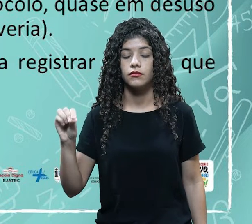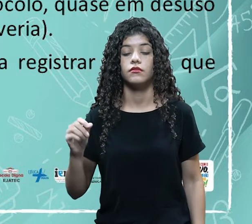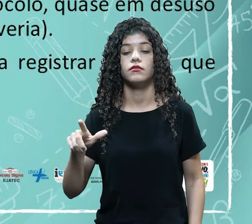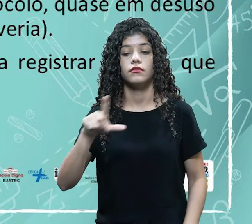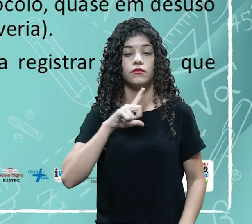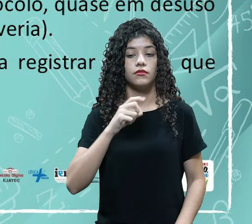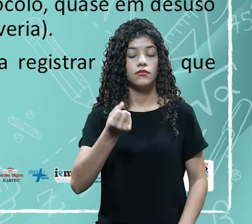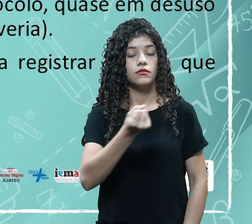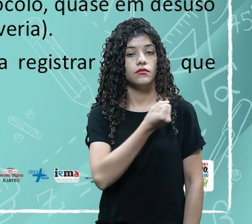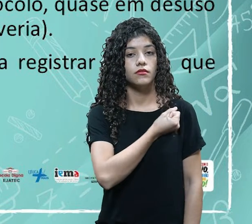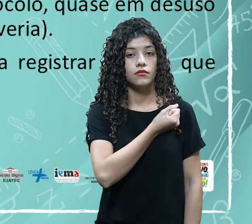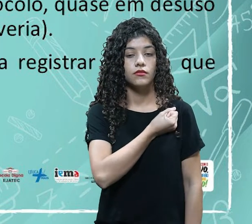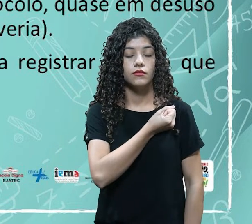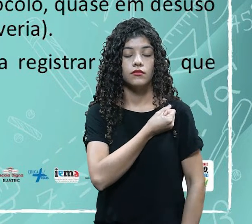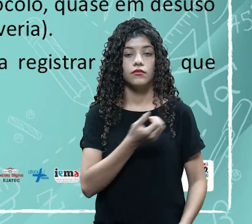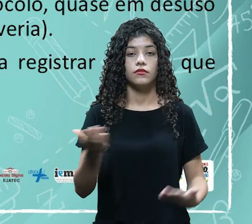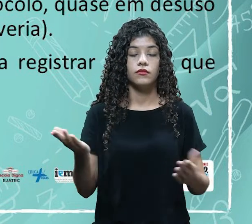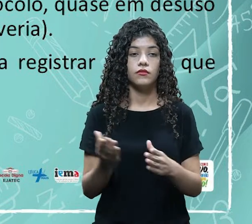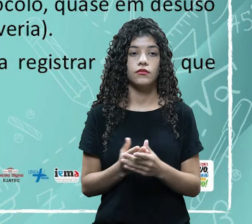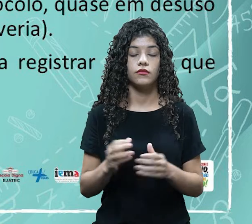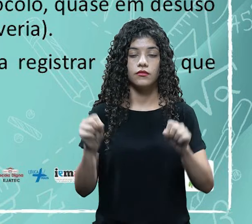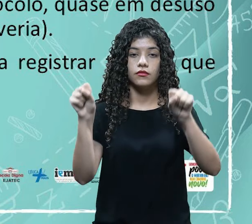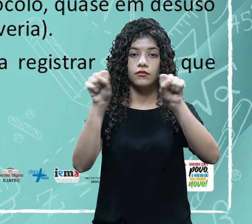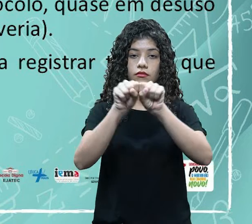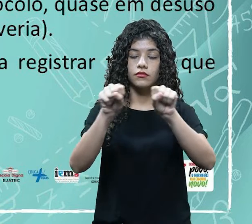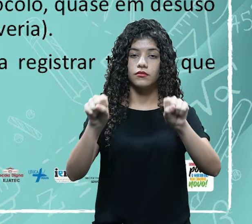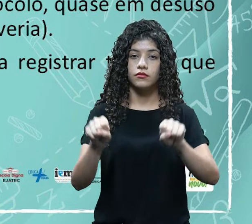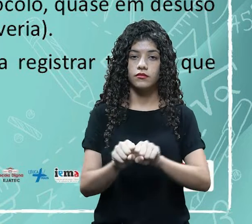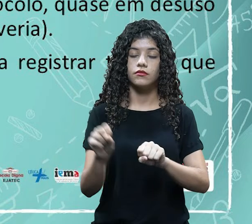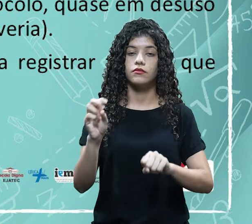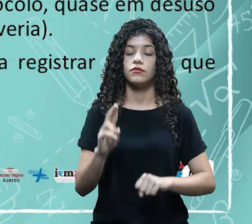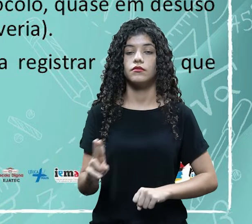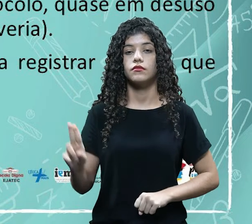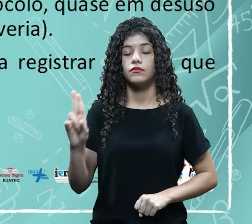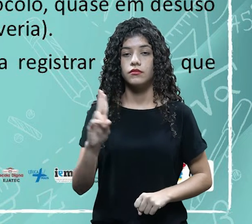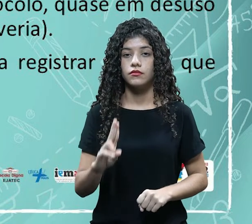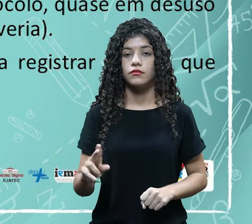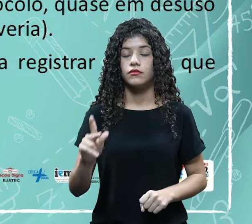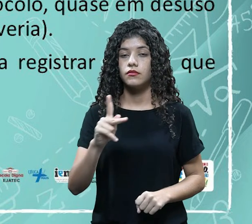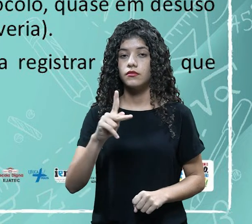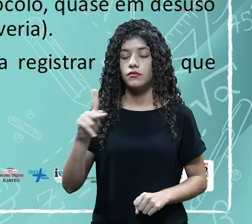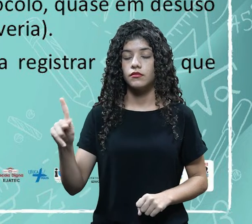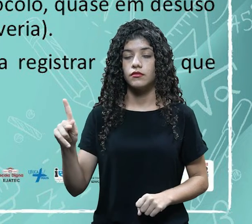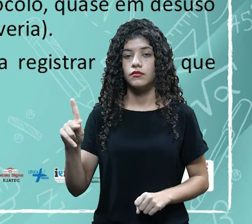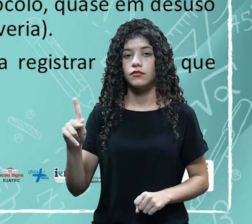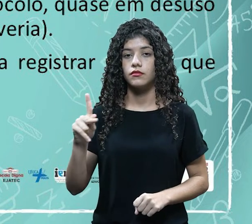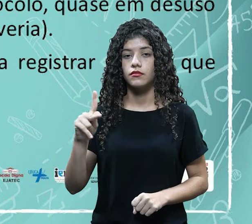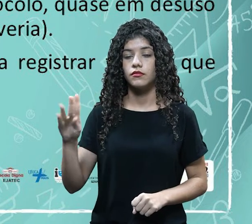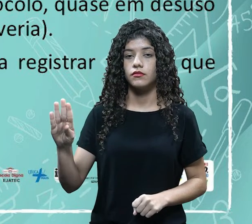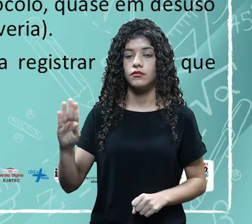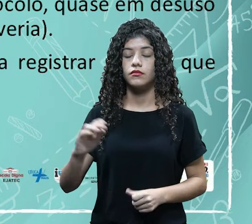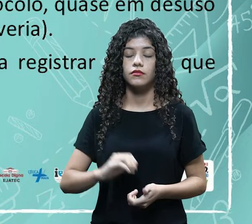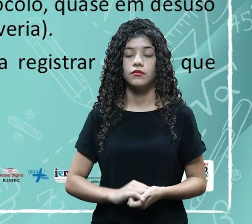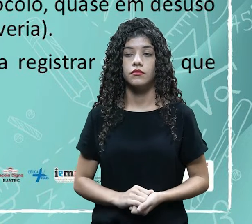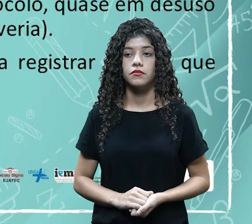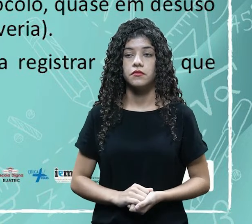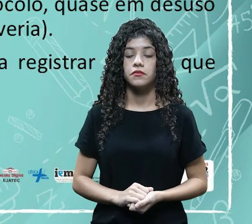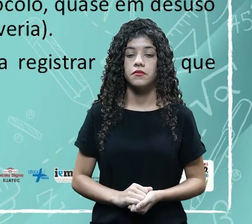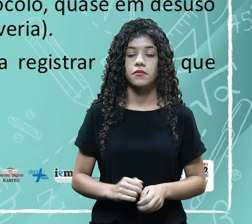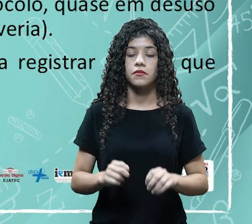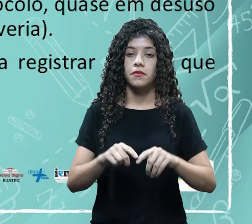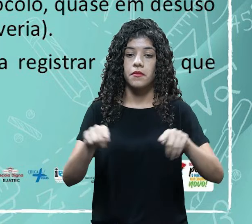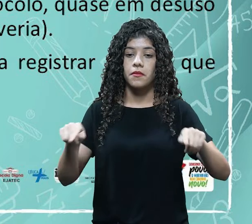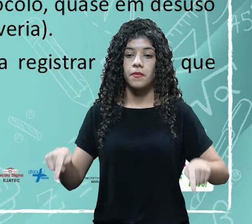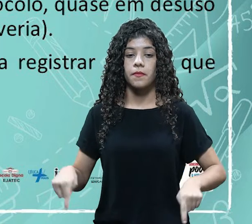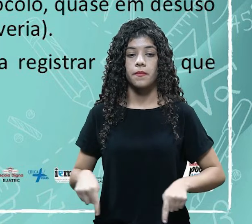Ele vai receber uma numeração lá no sistema utilizado pelo órgão público ou pelo departamento, tá bom? Seja